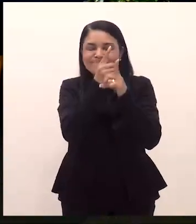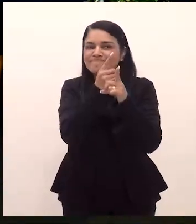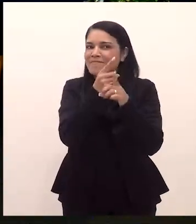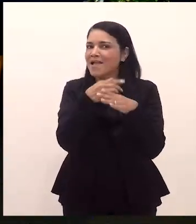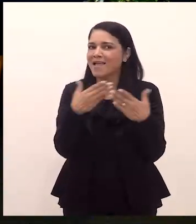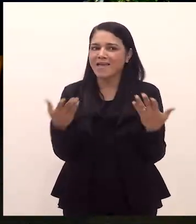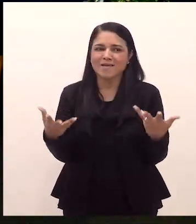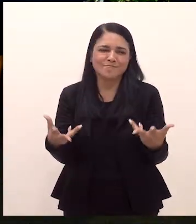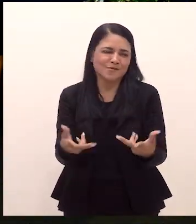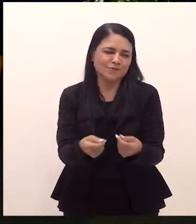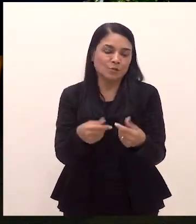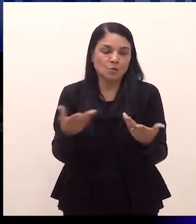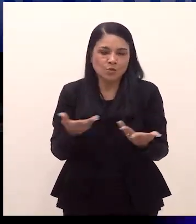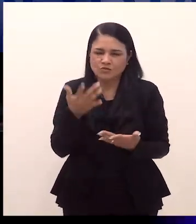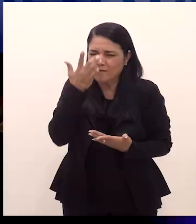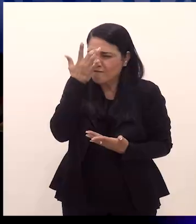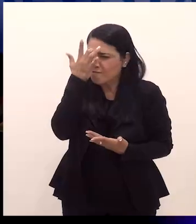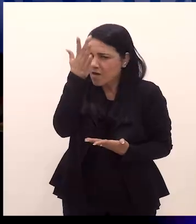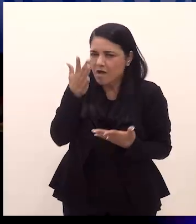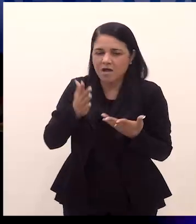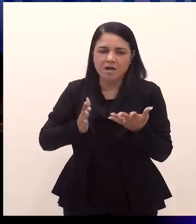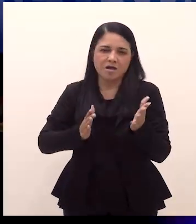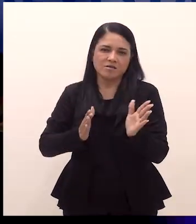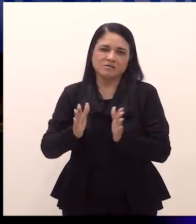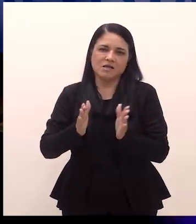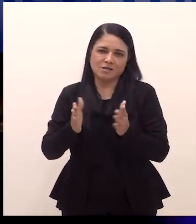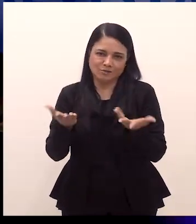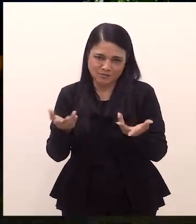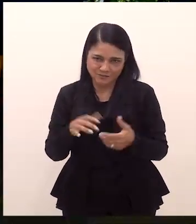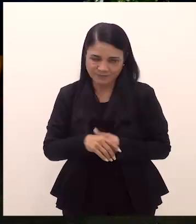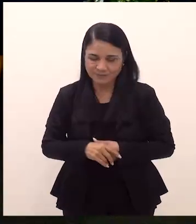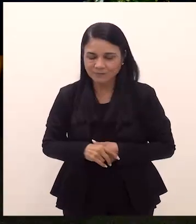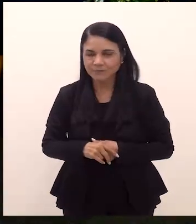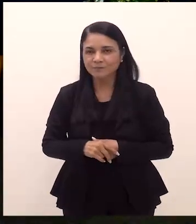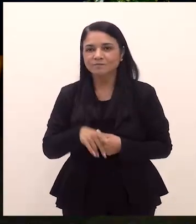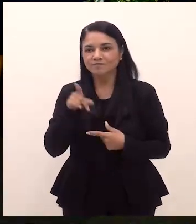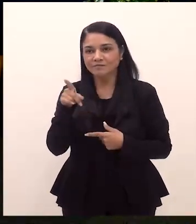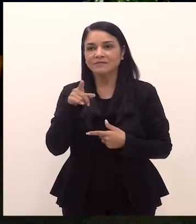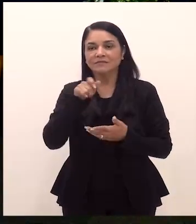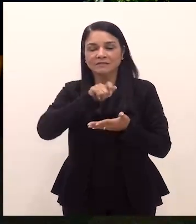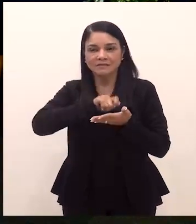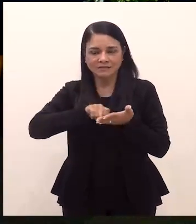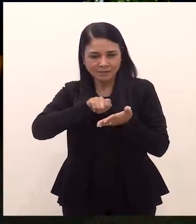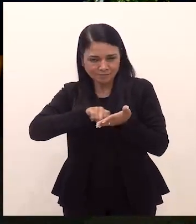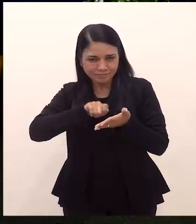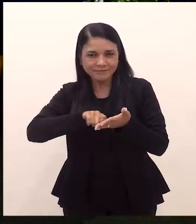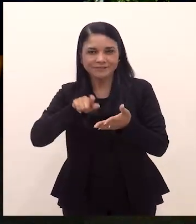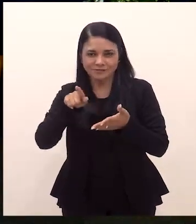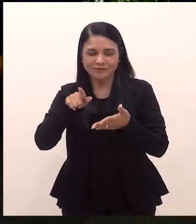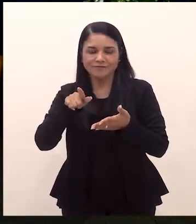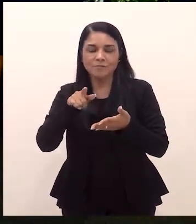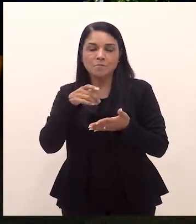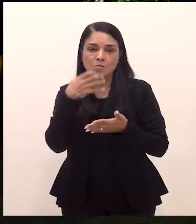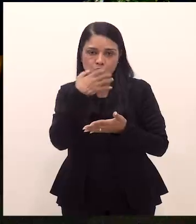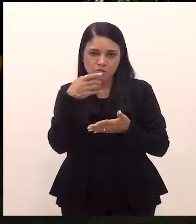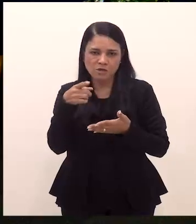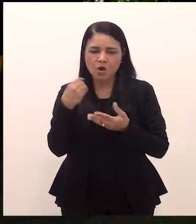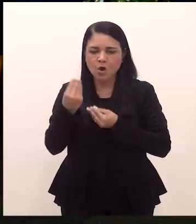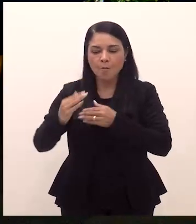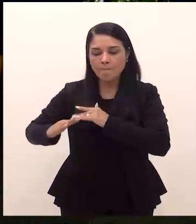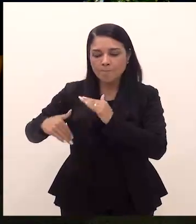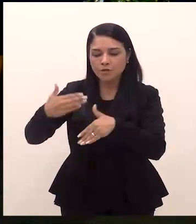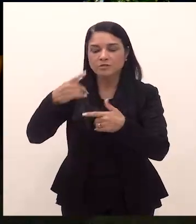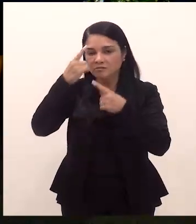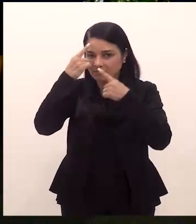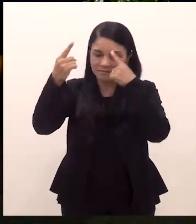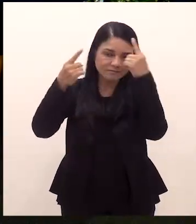né? Exatamente. Hoje o acesso é bem mais fácil, né? Assim, Você também é compositor. Sim. Por onde passa seu